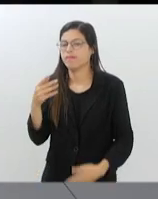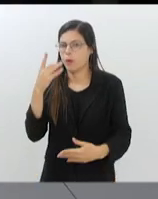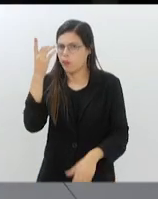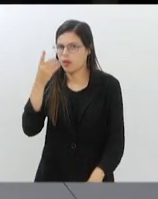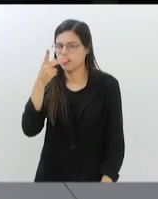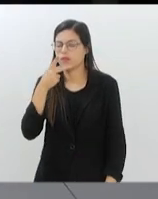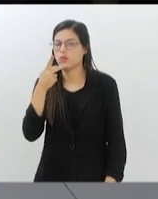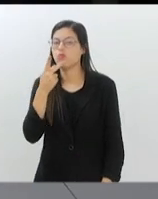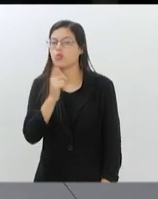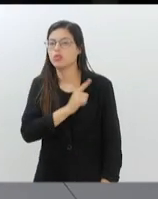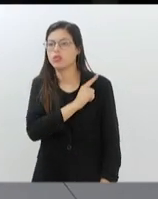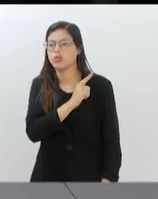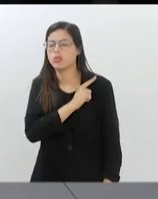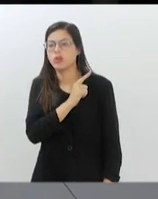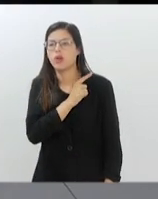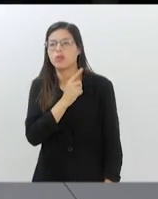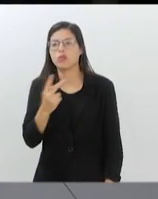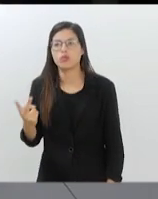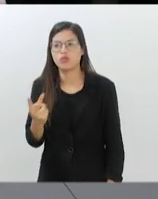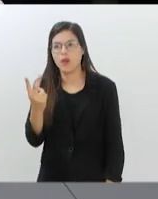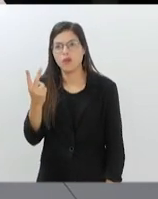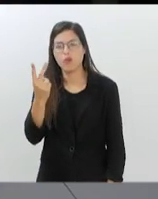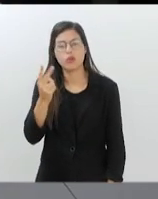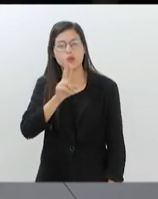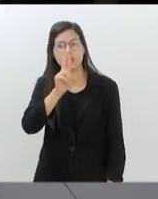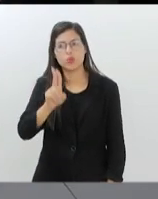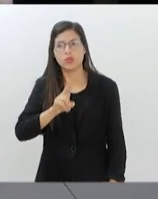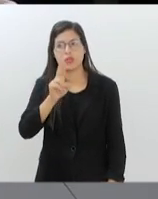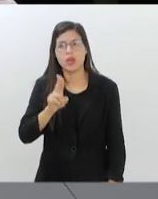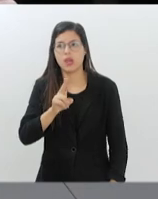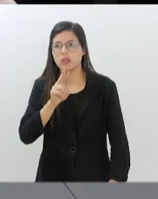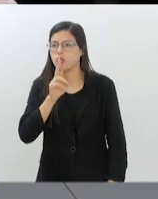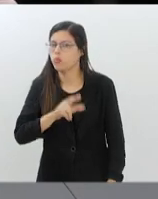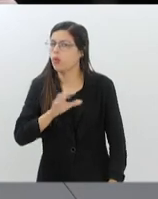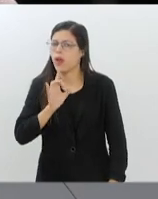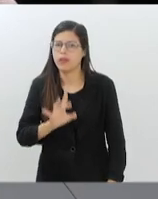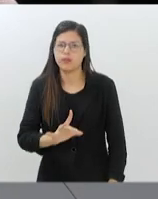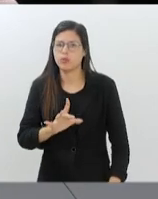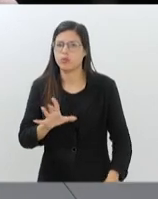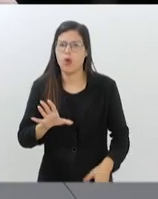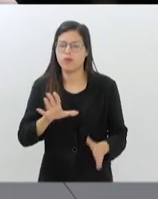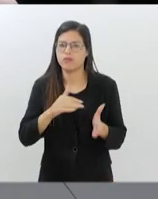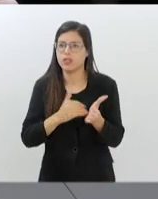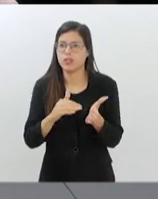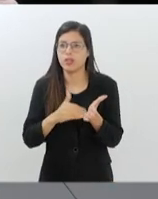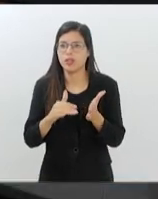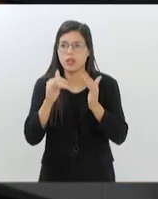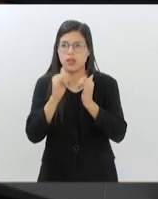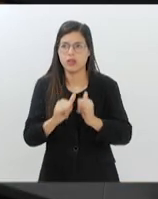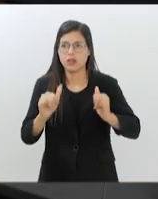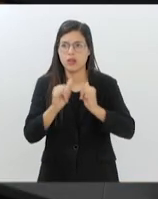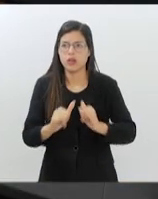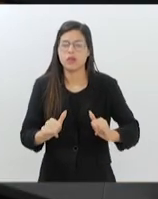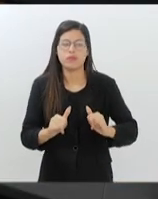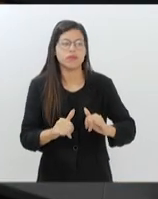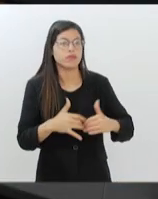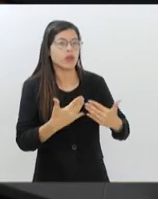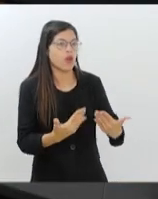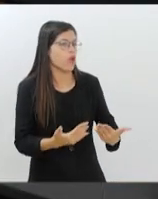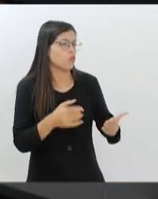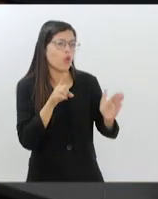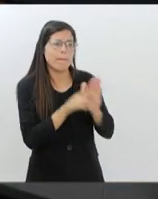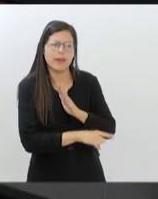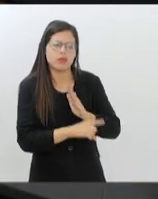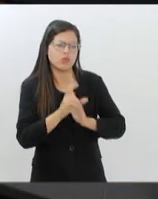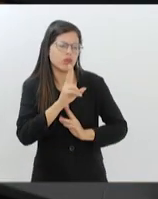valores que são vinculados isso não fica restrito só sobre Secretaria de comunicação social tô perguntando os valores eu tô pedindo os nomes do